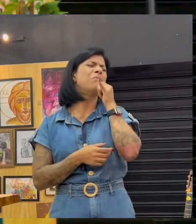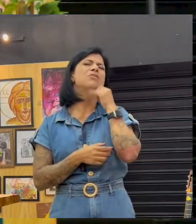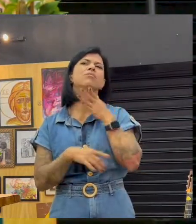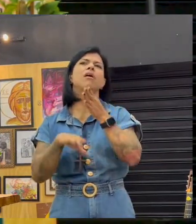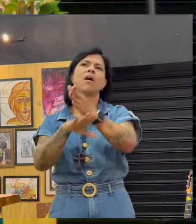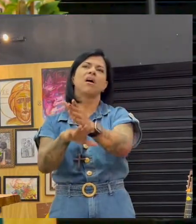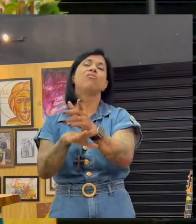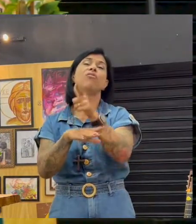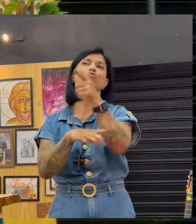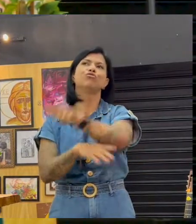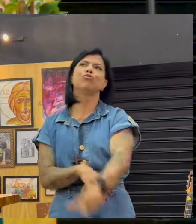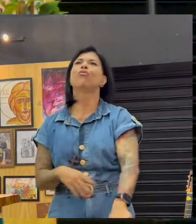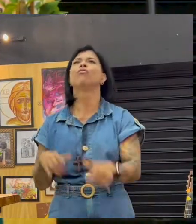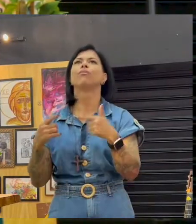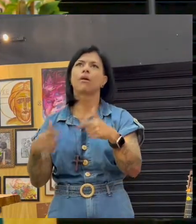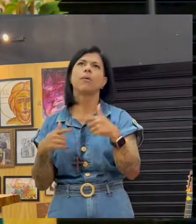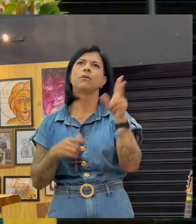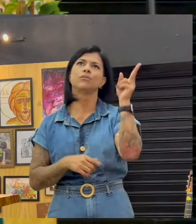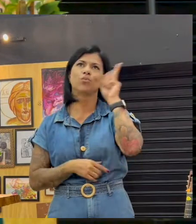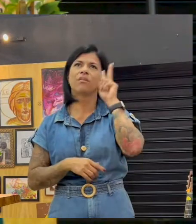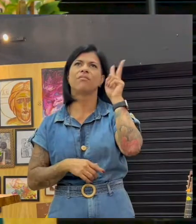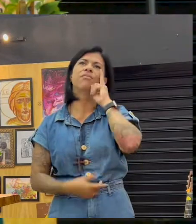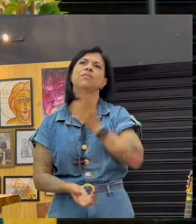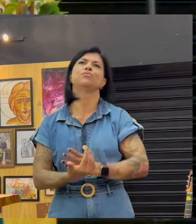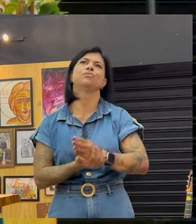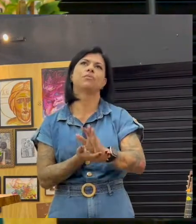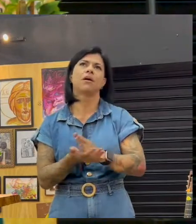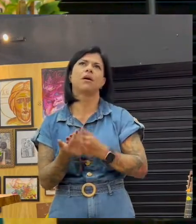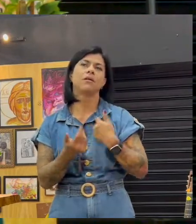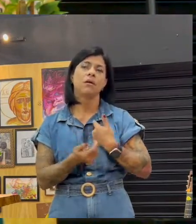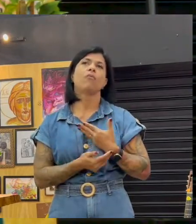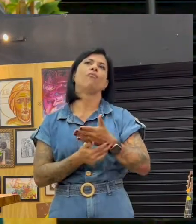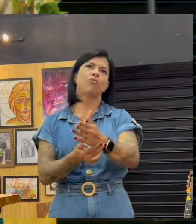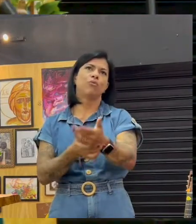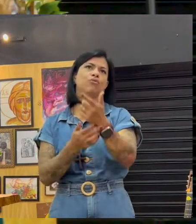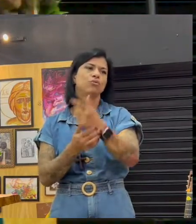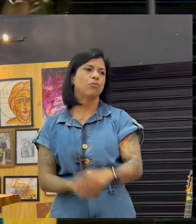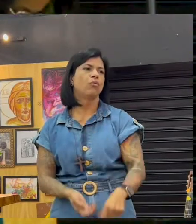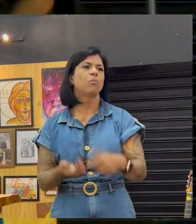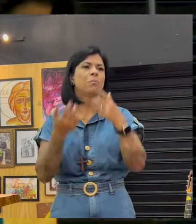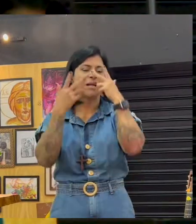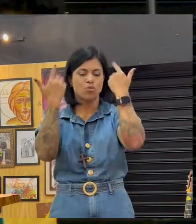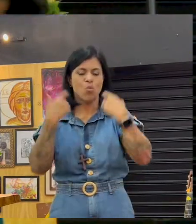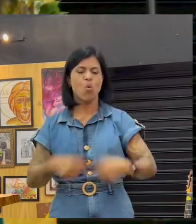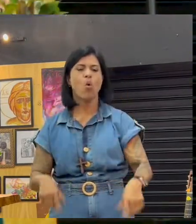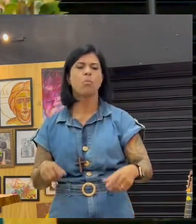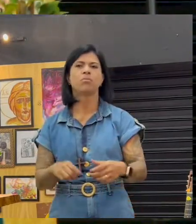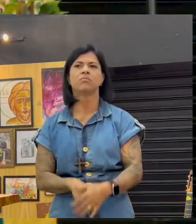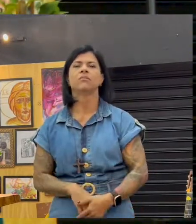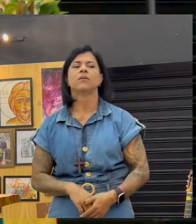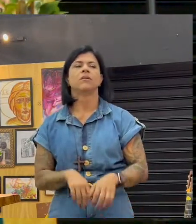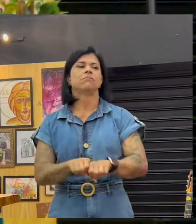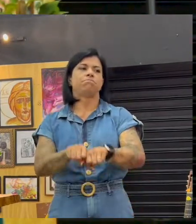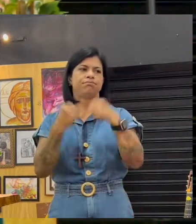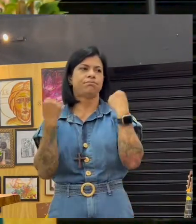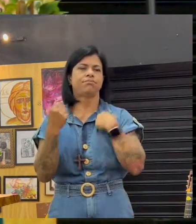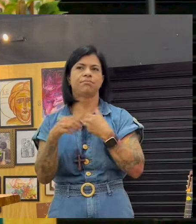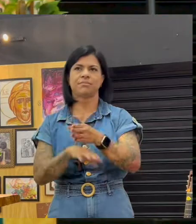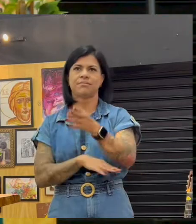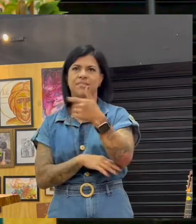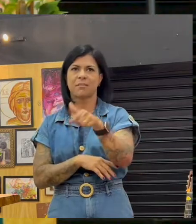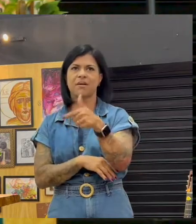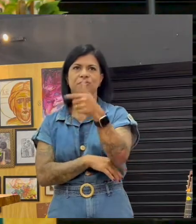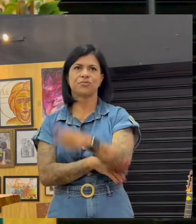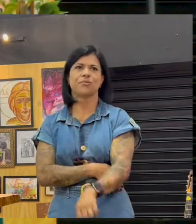mais um dia. Não tem aquela segunda-feira? Que é, lá vai, mais uma segunda. O corpo até faz aquele negócio assim e desanima. Cara, não.